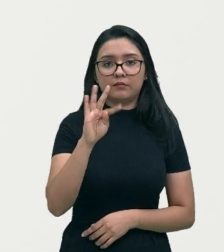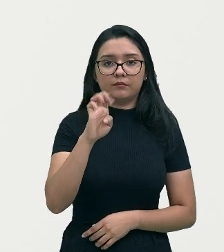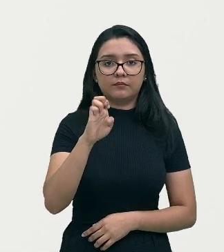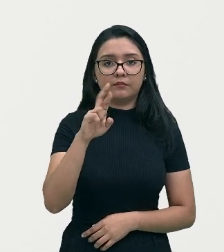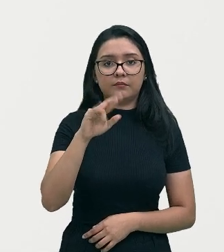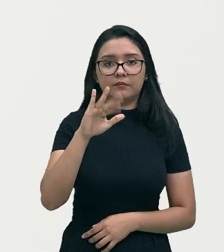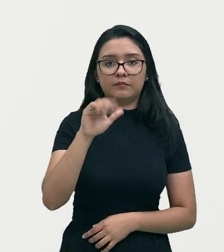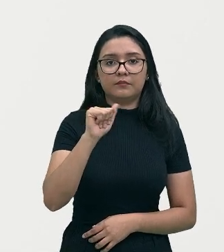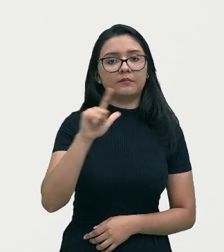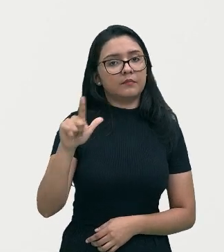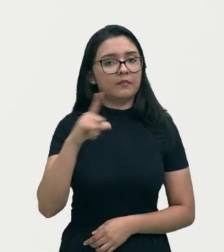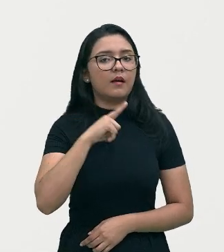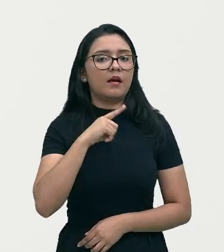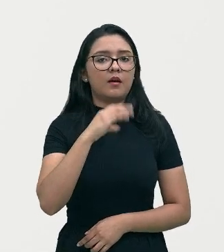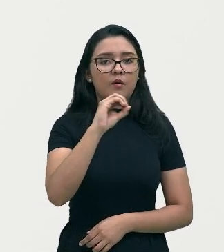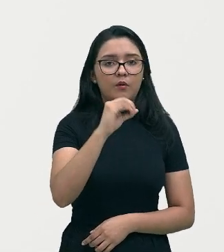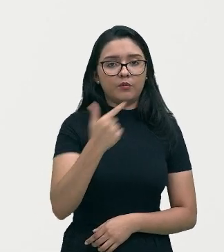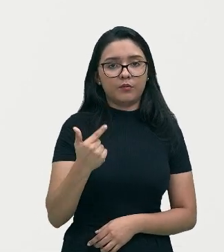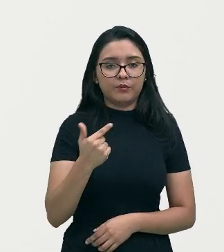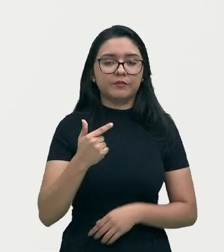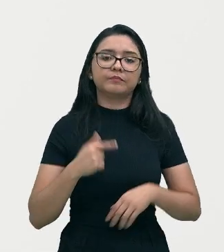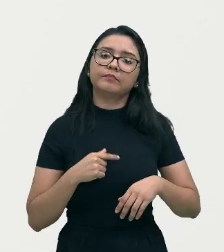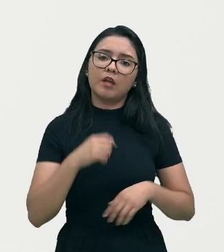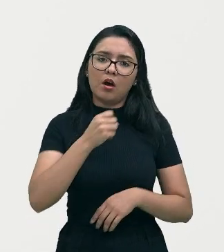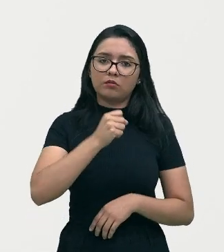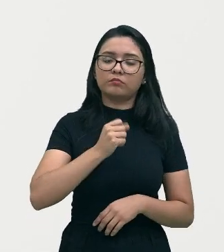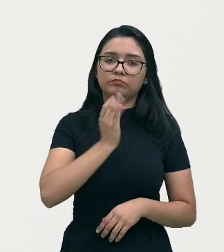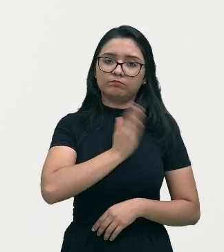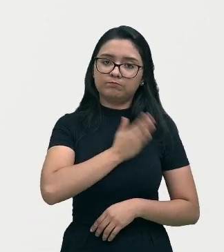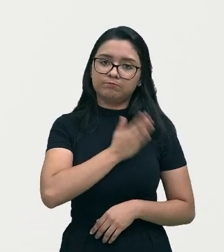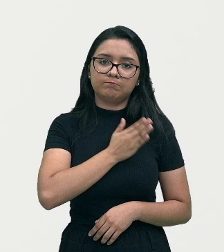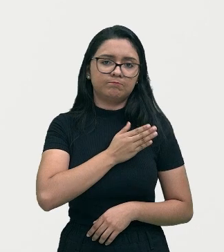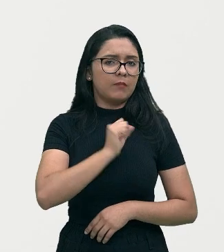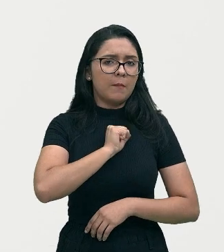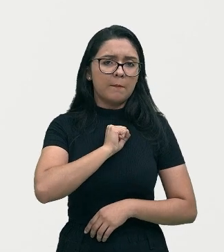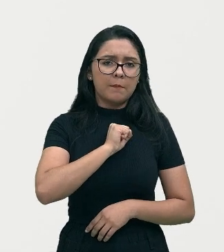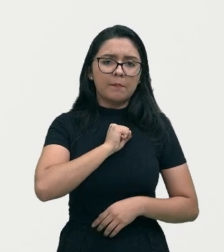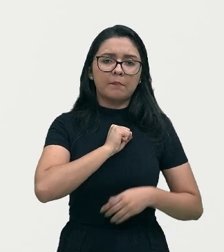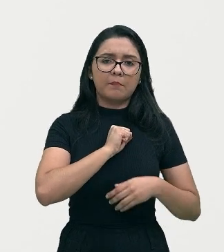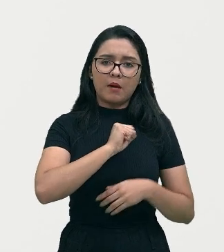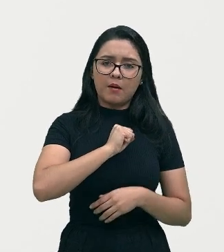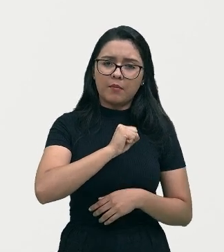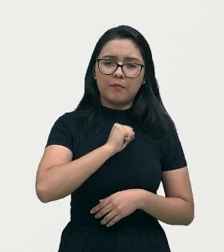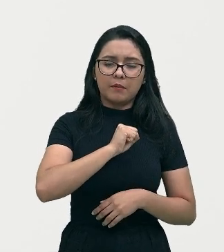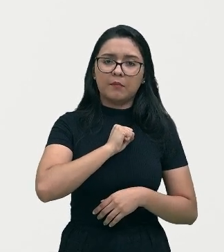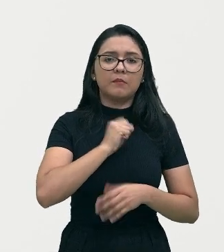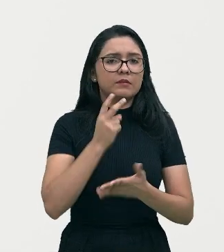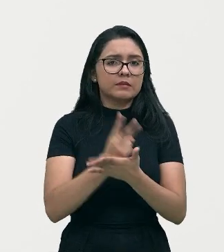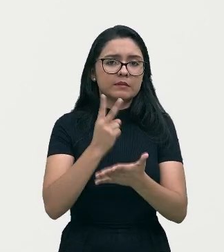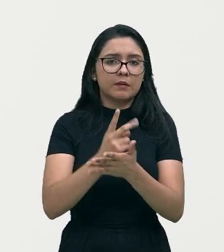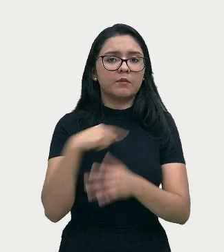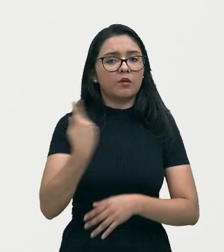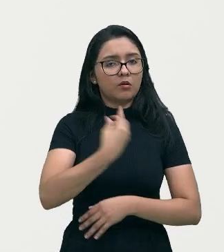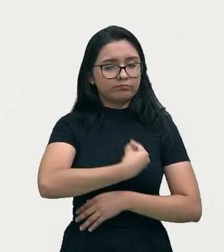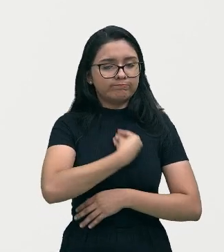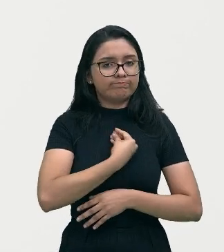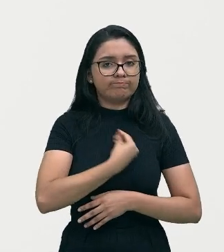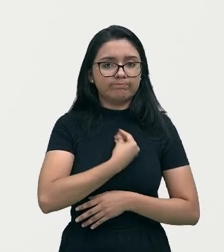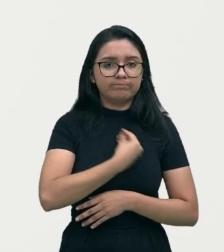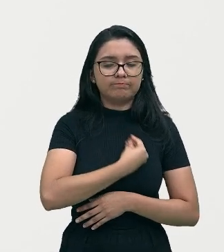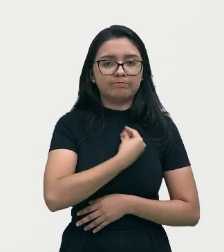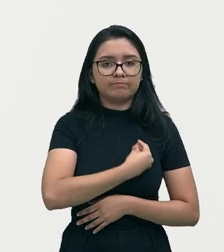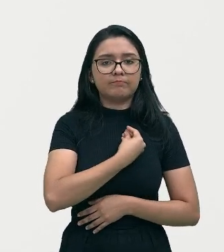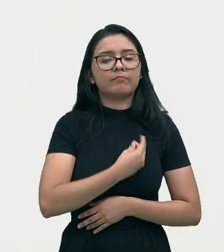órgão muscular aí que trabalha constantemente para nos manter vivos, né? Nos manter ali com